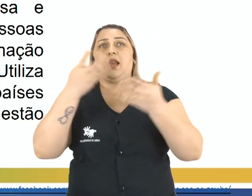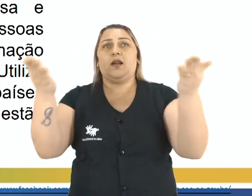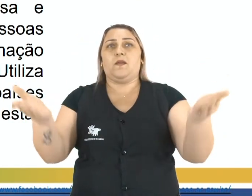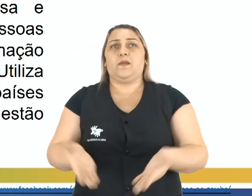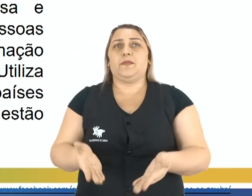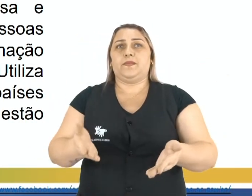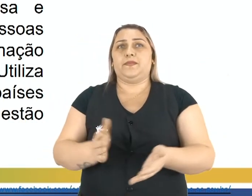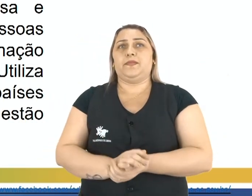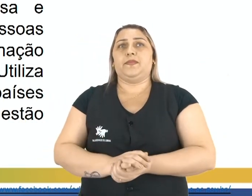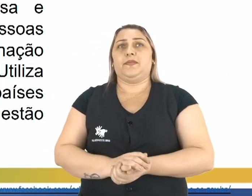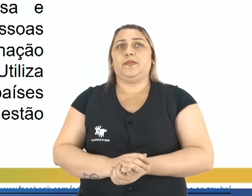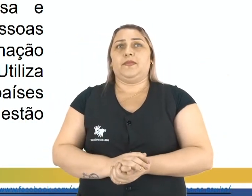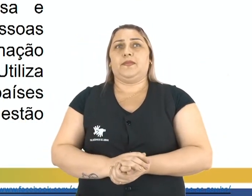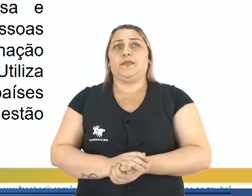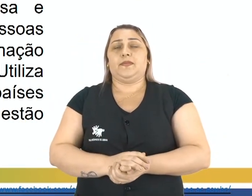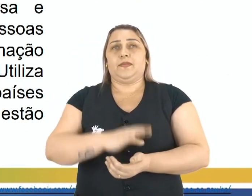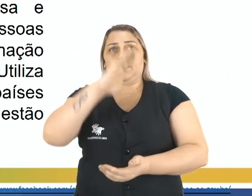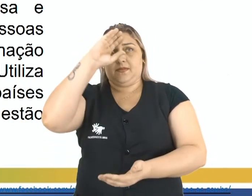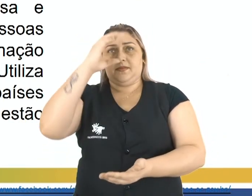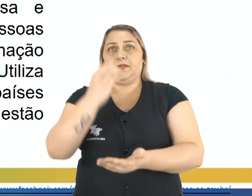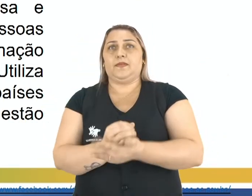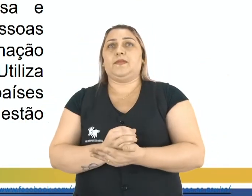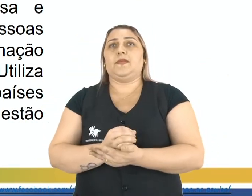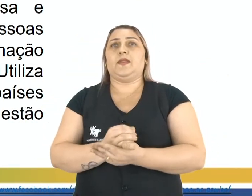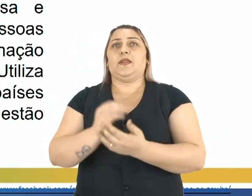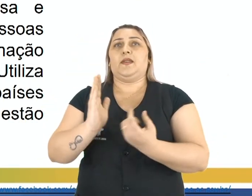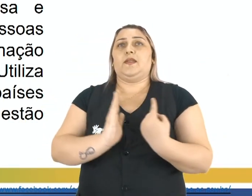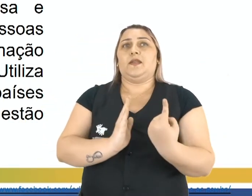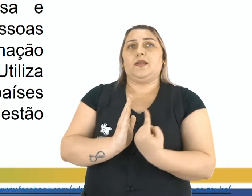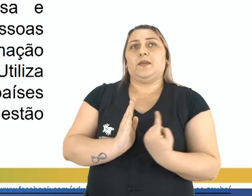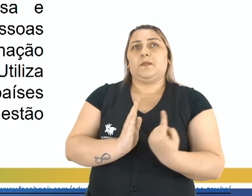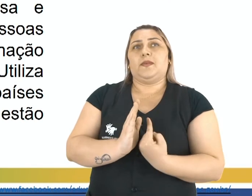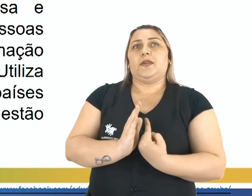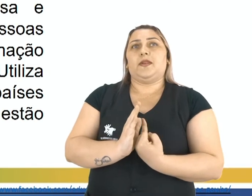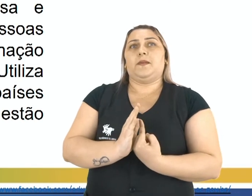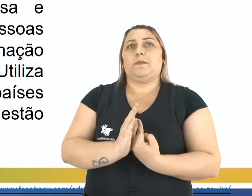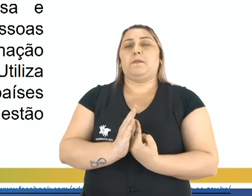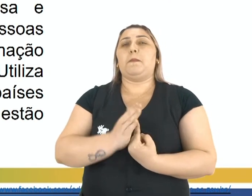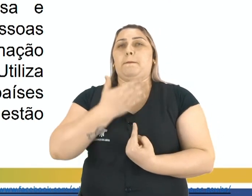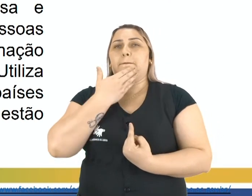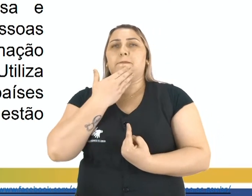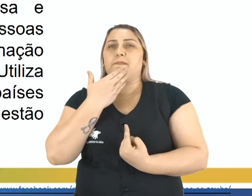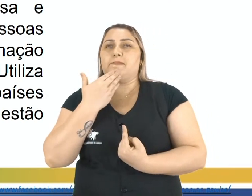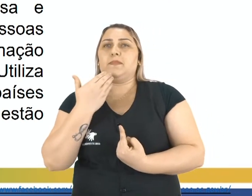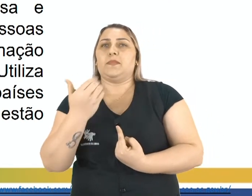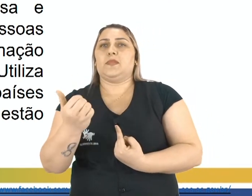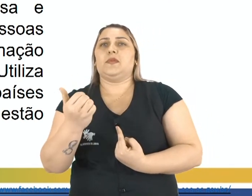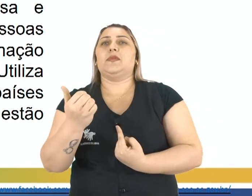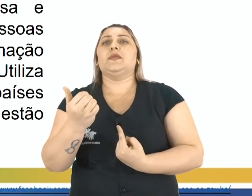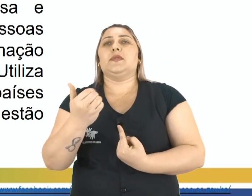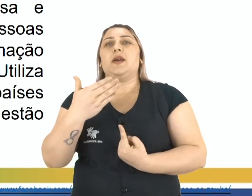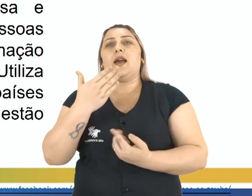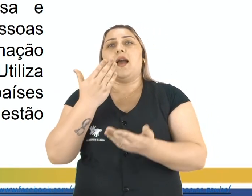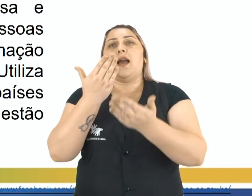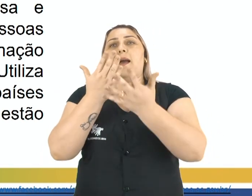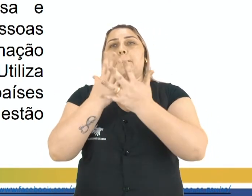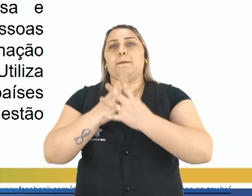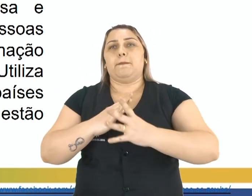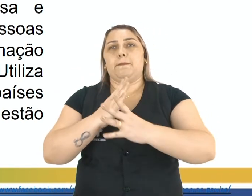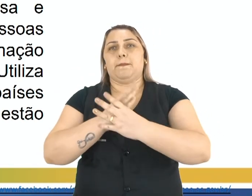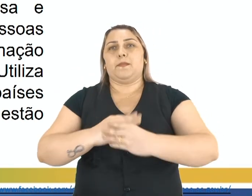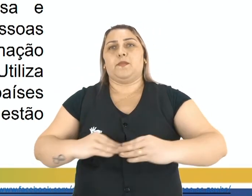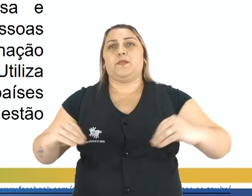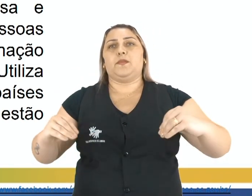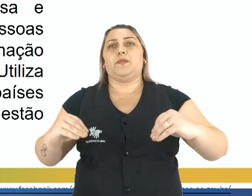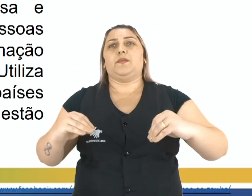agora? A tese defendida é de que o isolamento é de maneira mais eficaz para resolver o problema da pandemia.